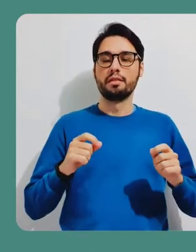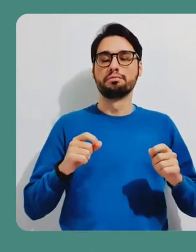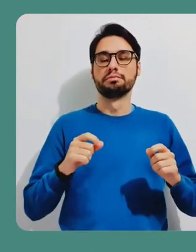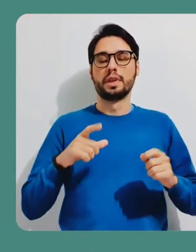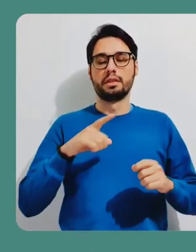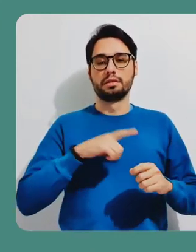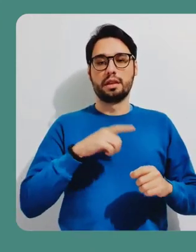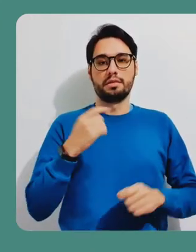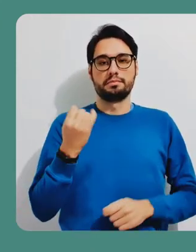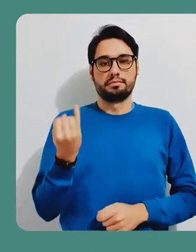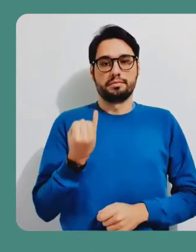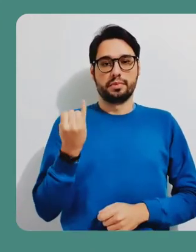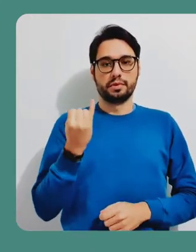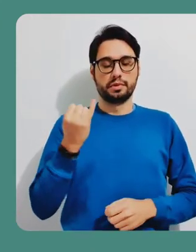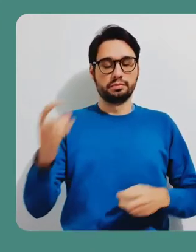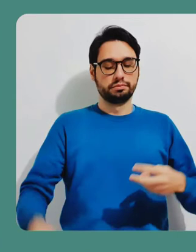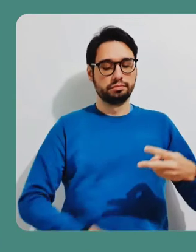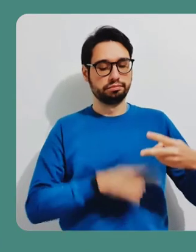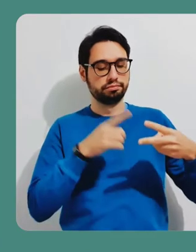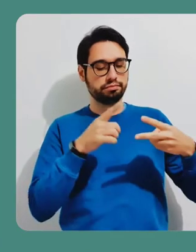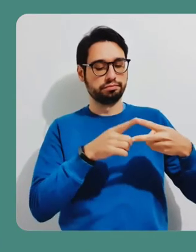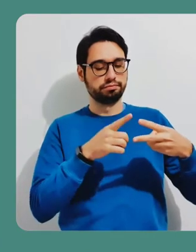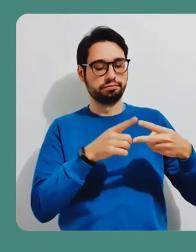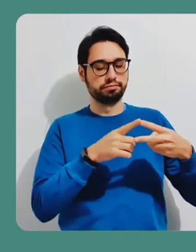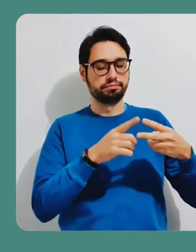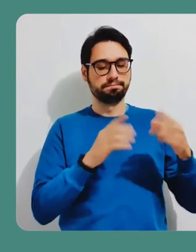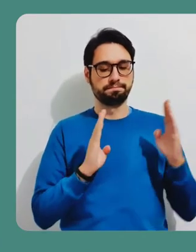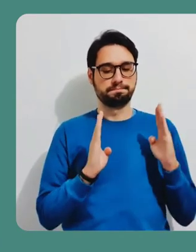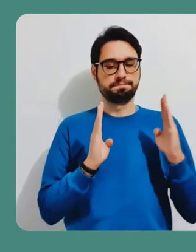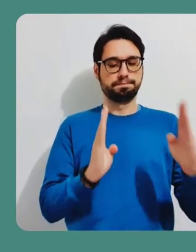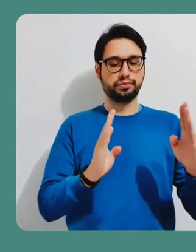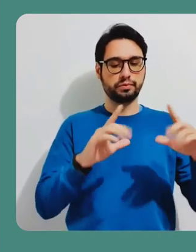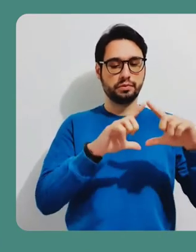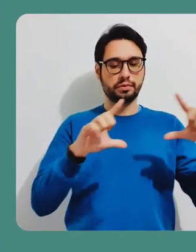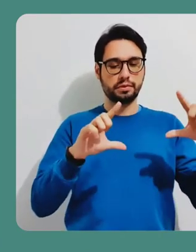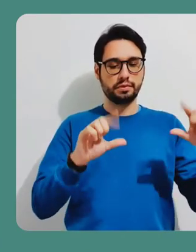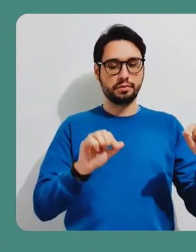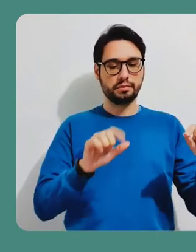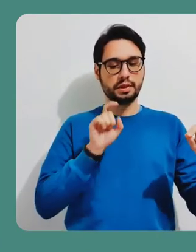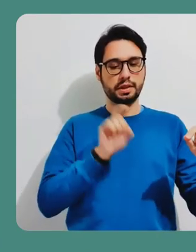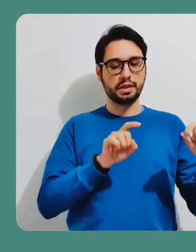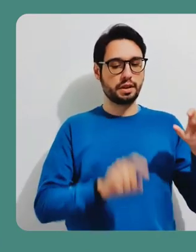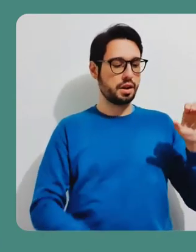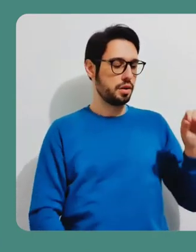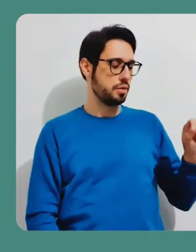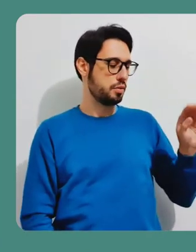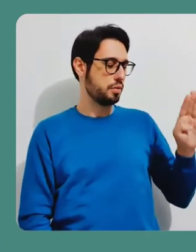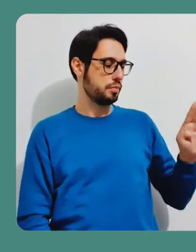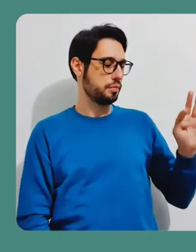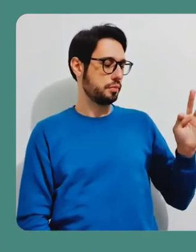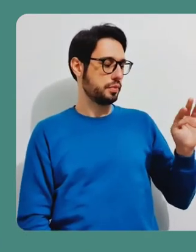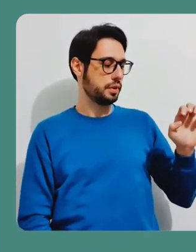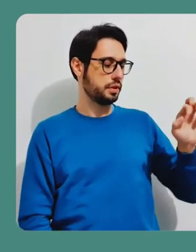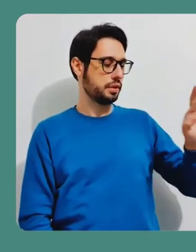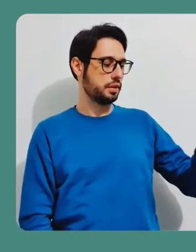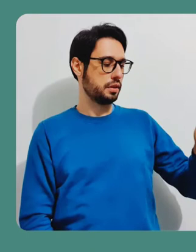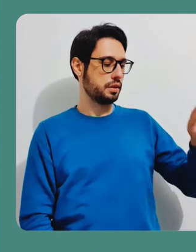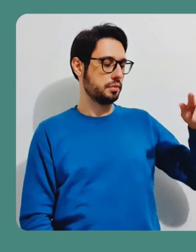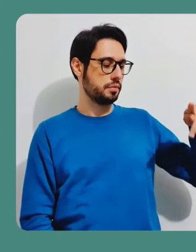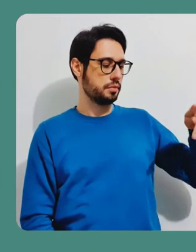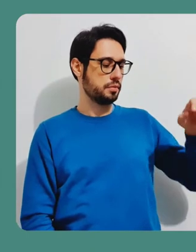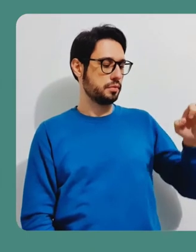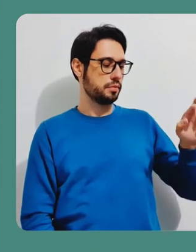passos o primeiro é obter um perfil de ruído o perfil de ruído é esse intervalo do seu áudio que você selecionou